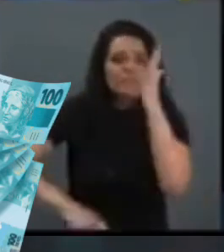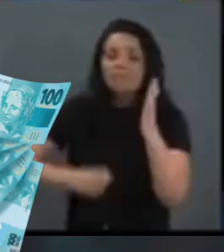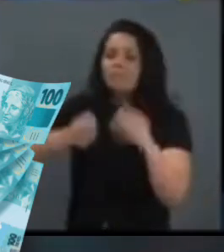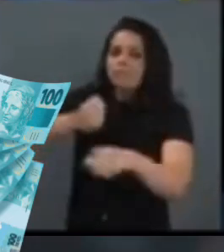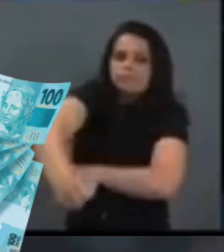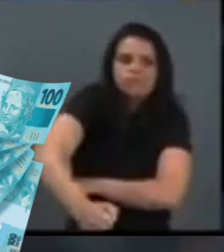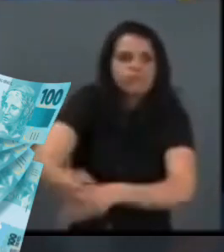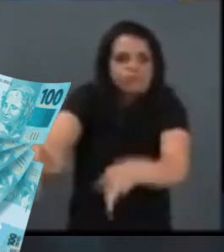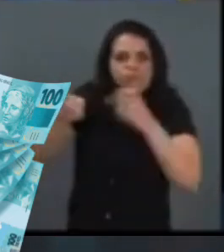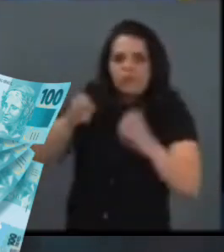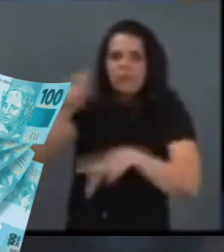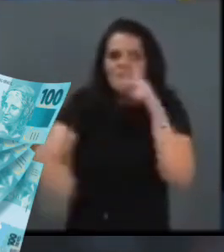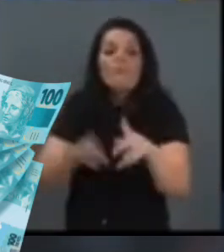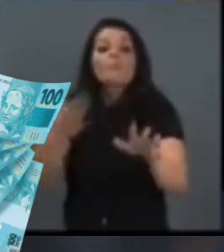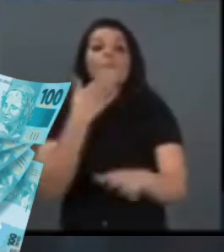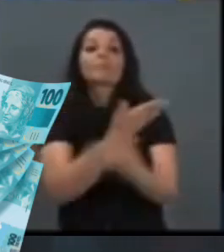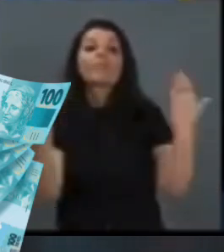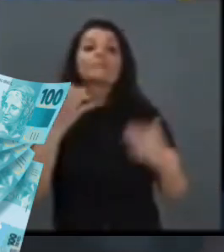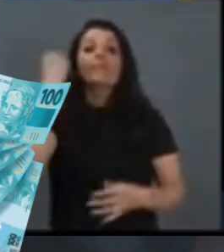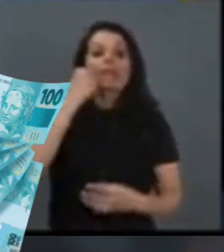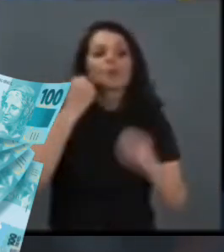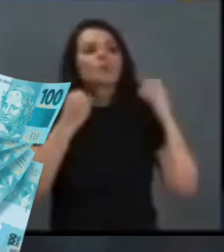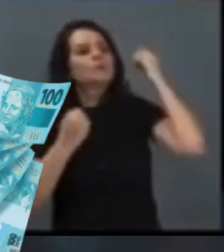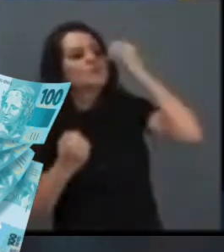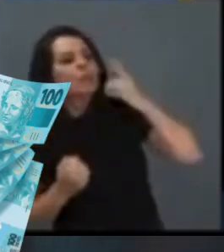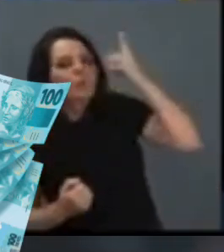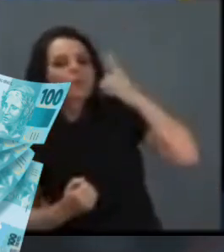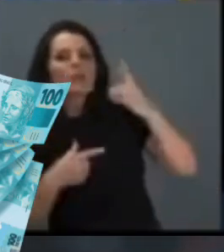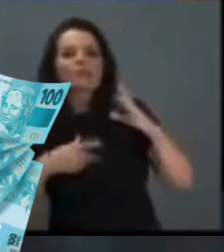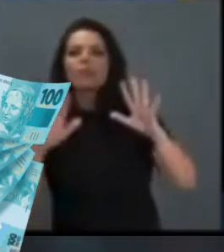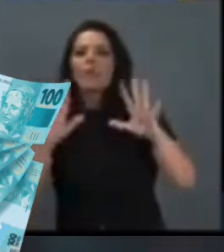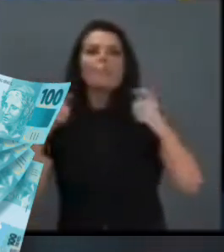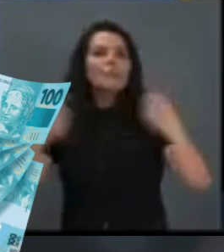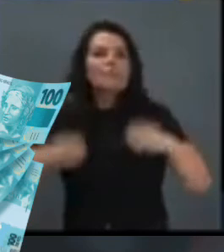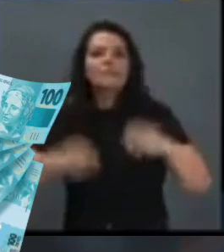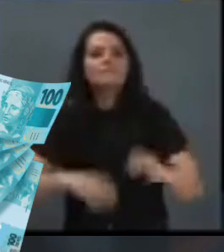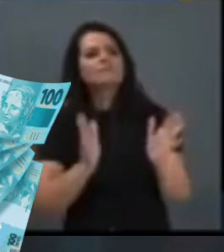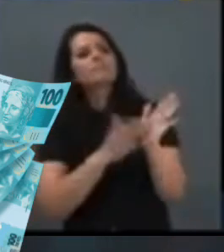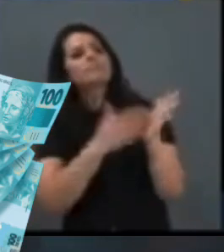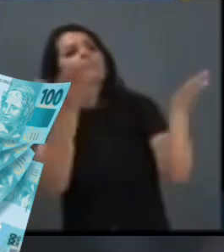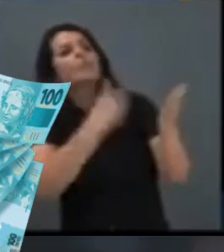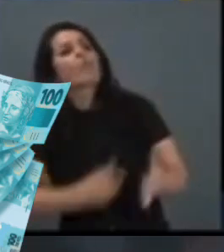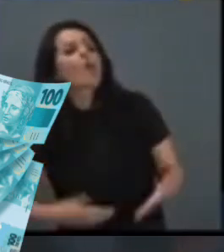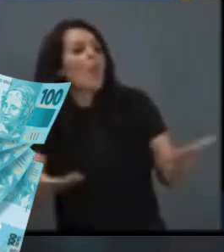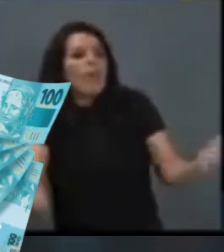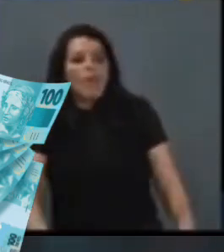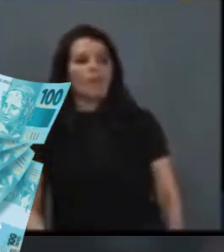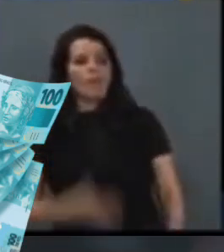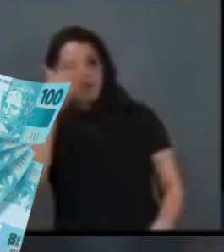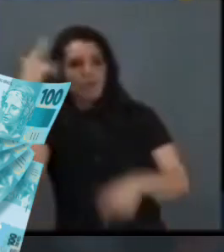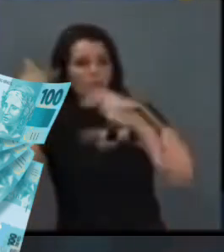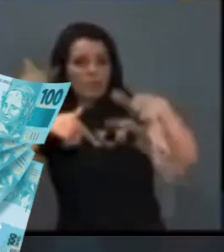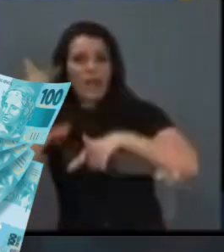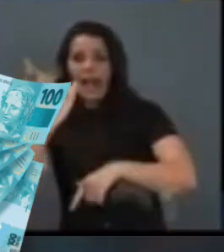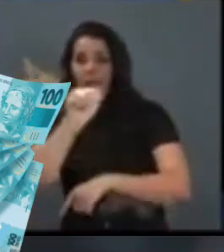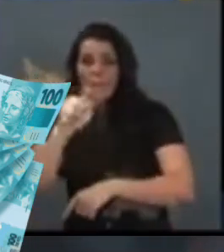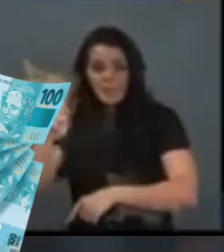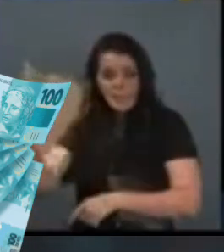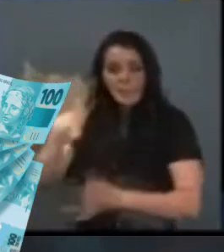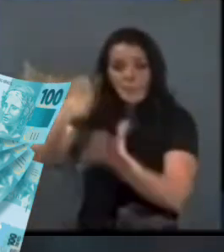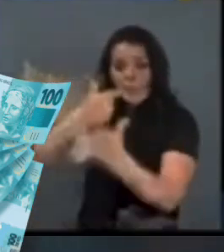peço aqui, sabe, que todos os senadores, deputados, briguem e confrontam o governo nessa situação dos trabalhadores de aplicativo.